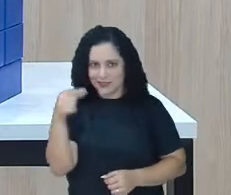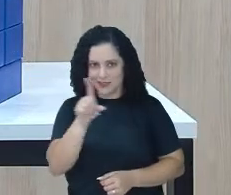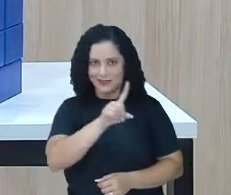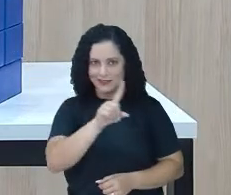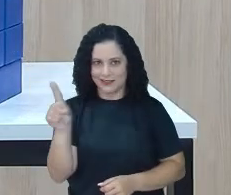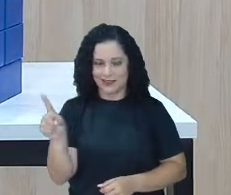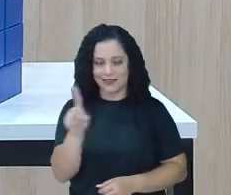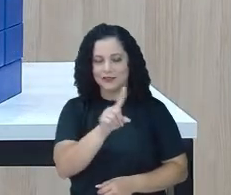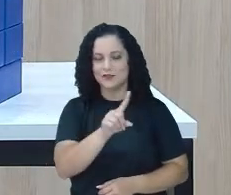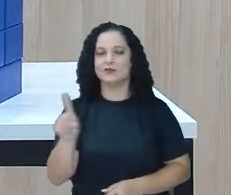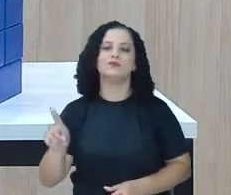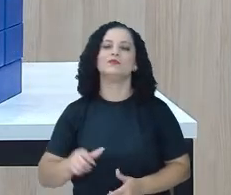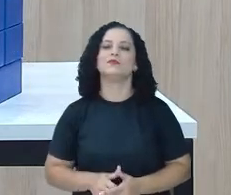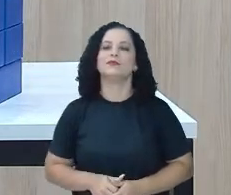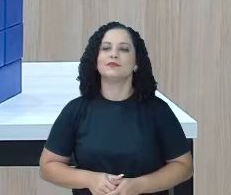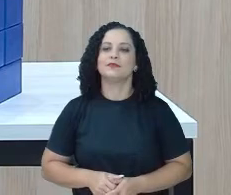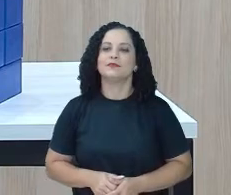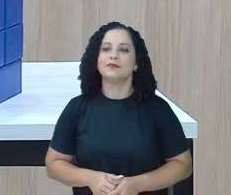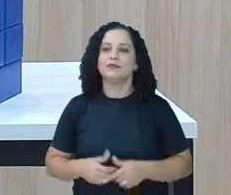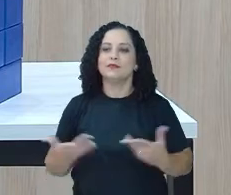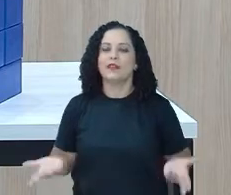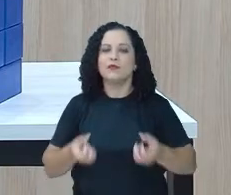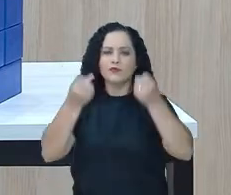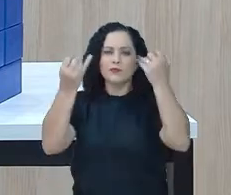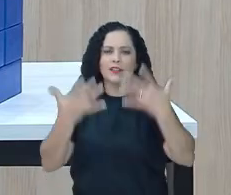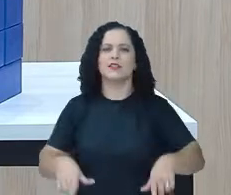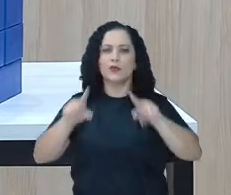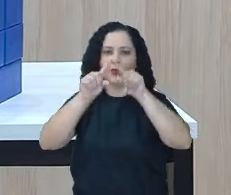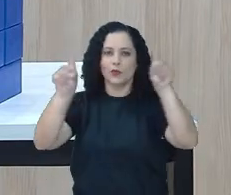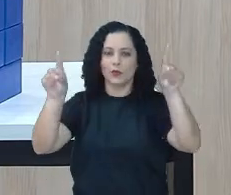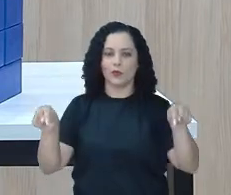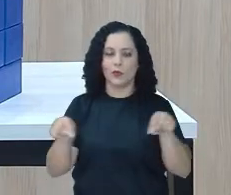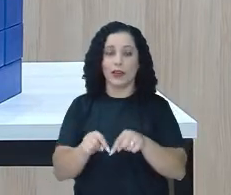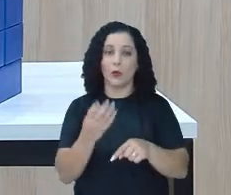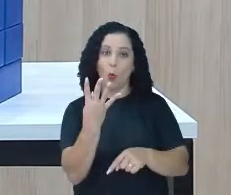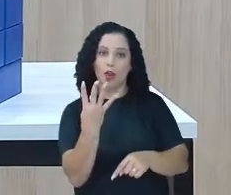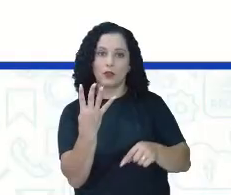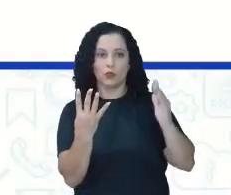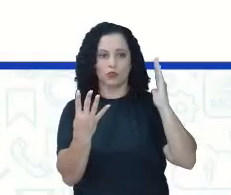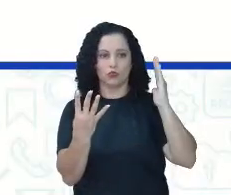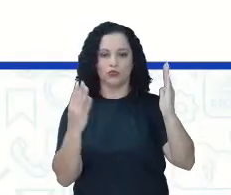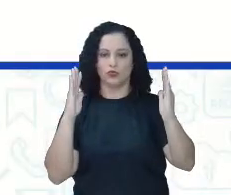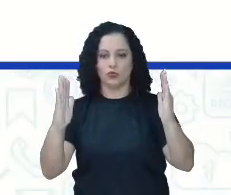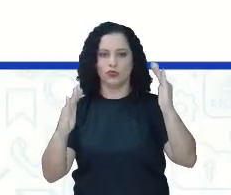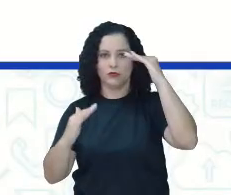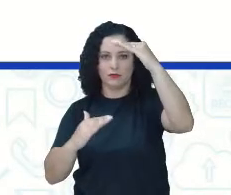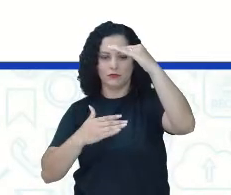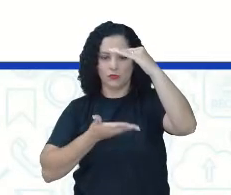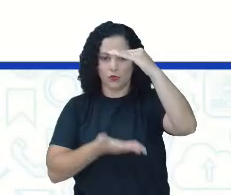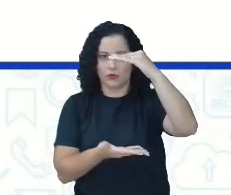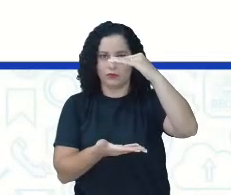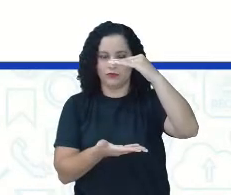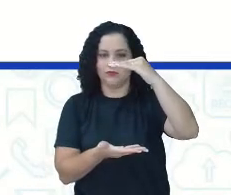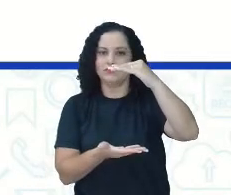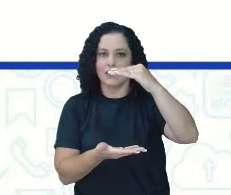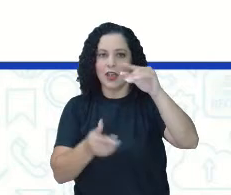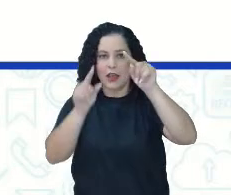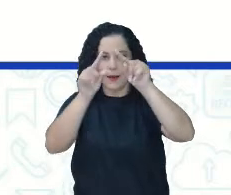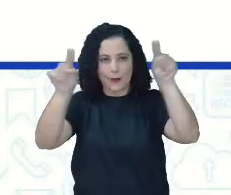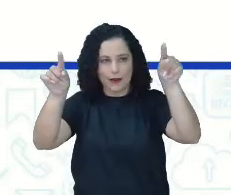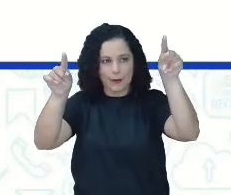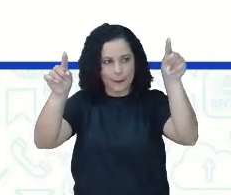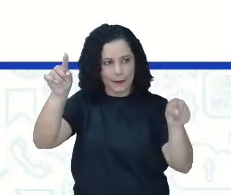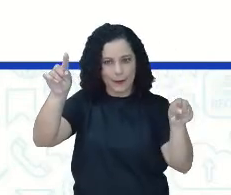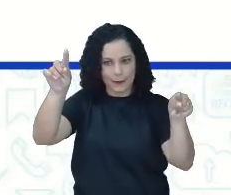né? A gente tem que a definição de retângulo é um quadrilátero que possui 4 ângulos retos. Pronto. Isso faz